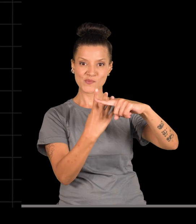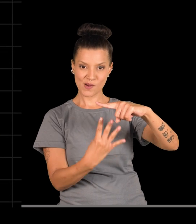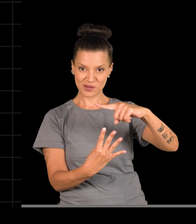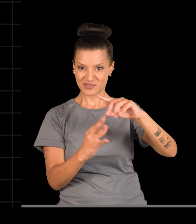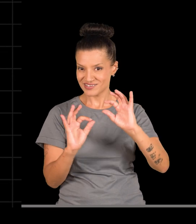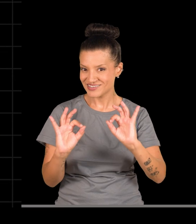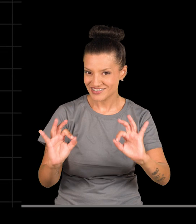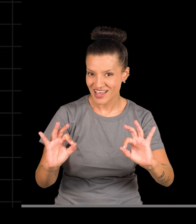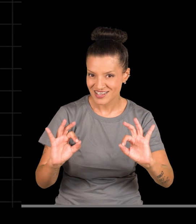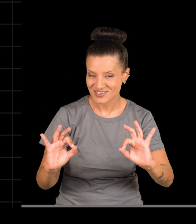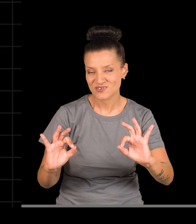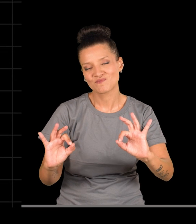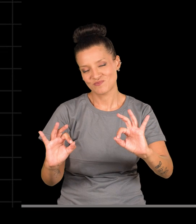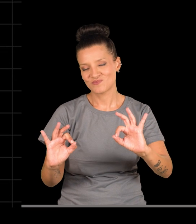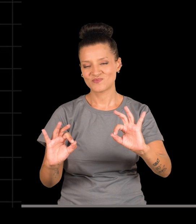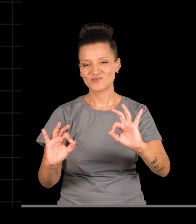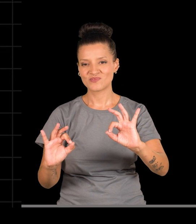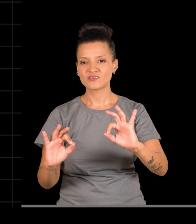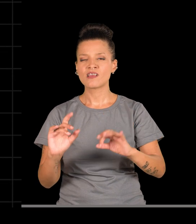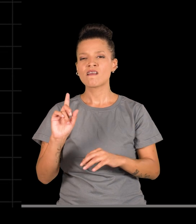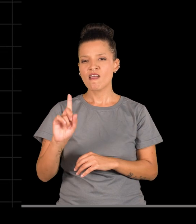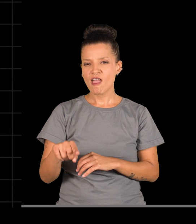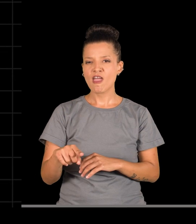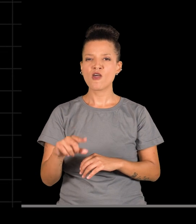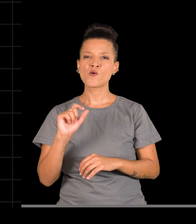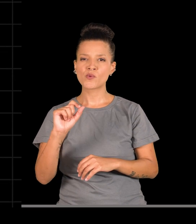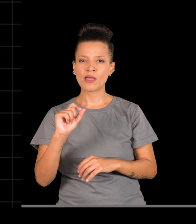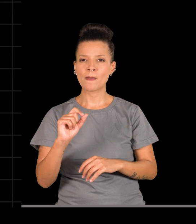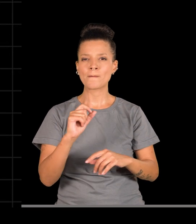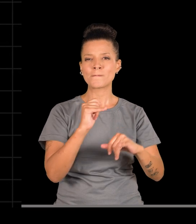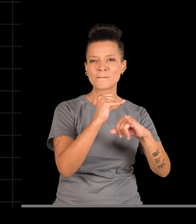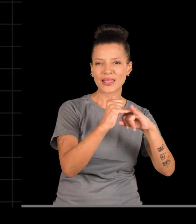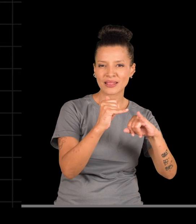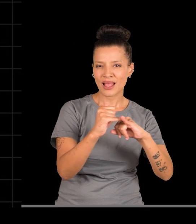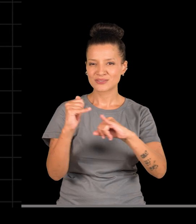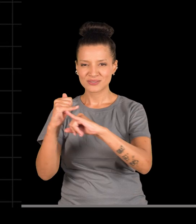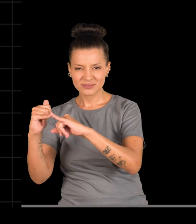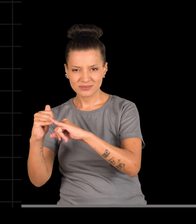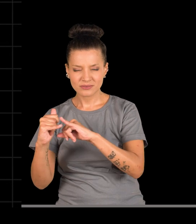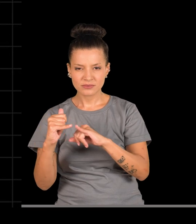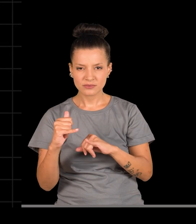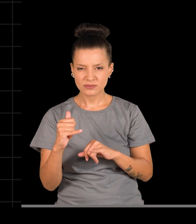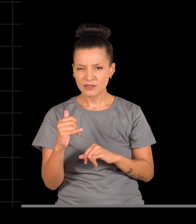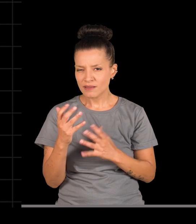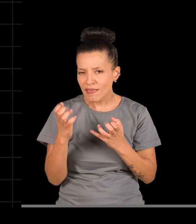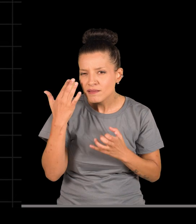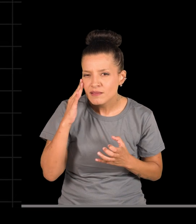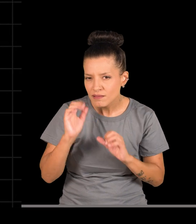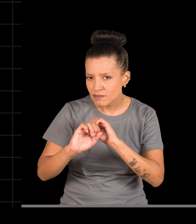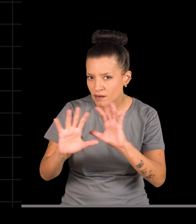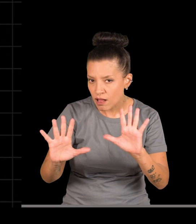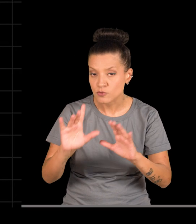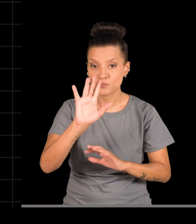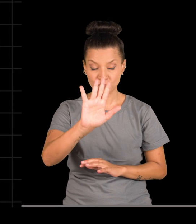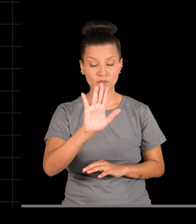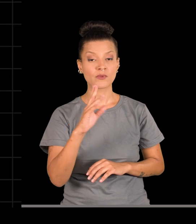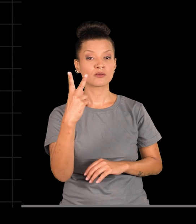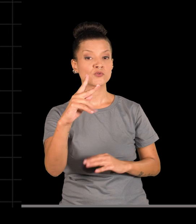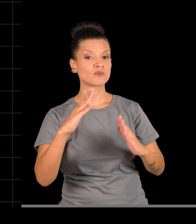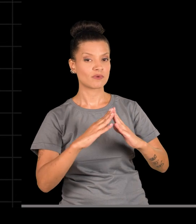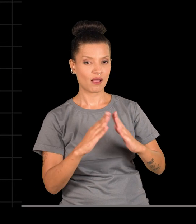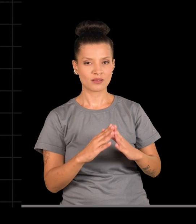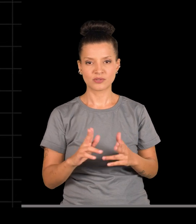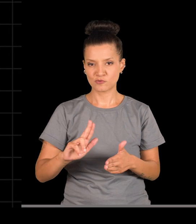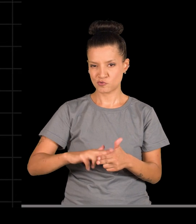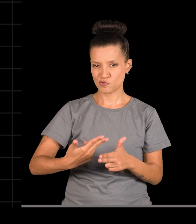representar 1/4 do quadrado também. É ou não é? Porque seria a metade da metade. Tá? Você pode fazer o teste aí na sua casa. Pega uma barra